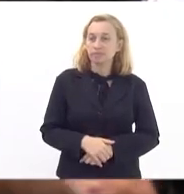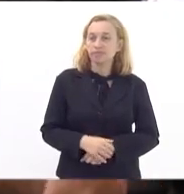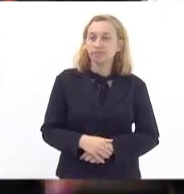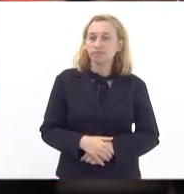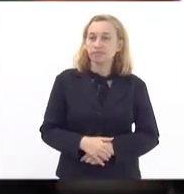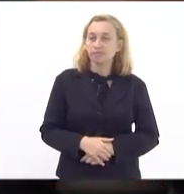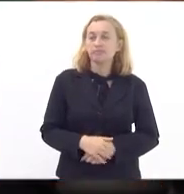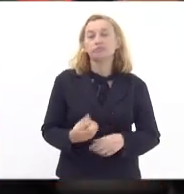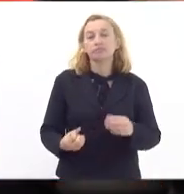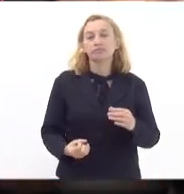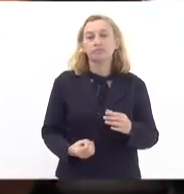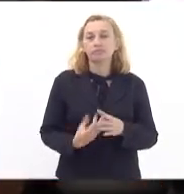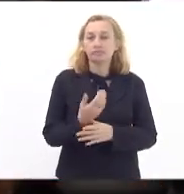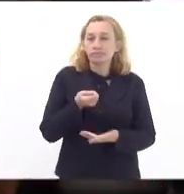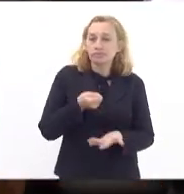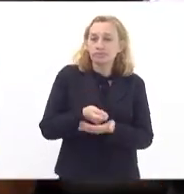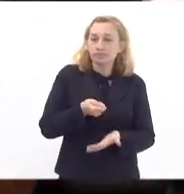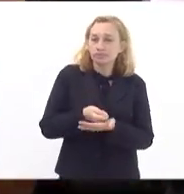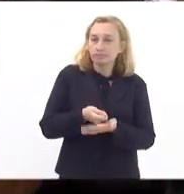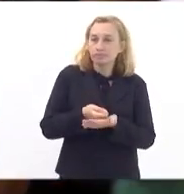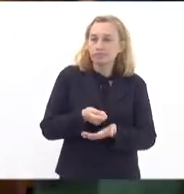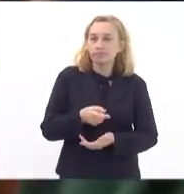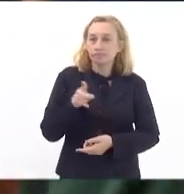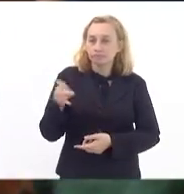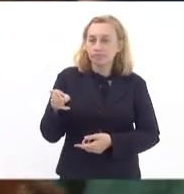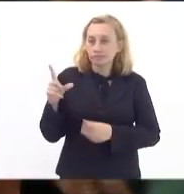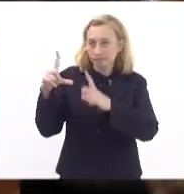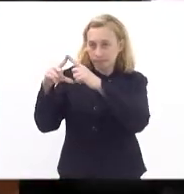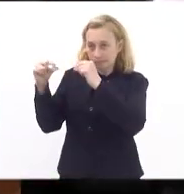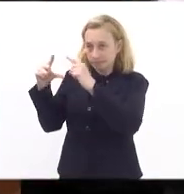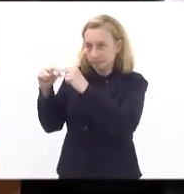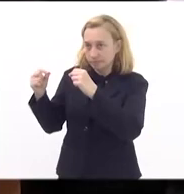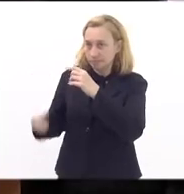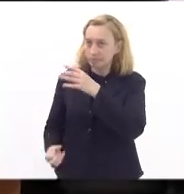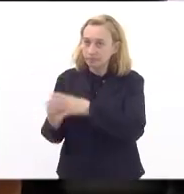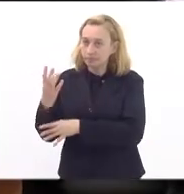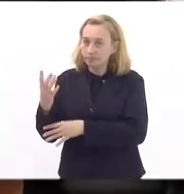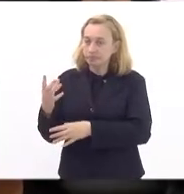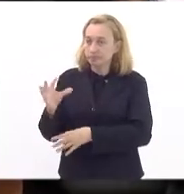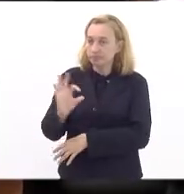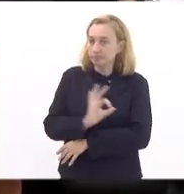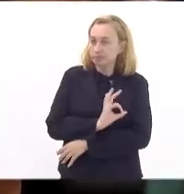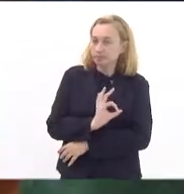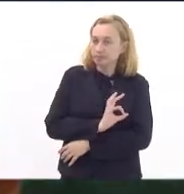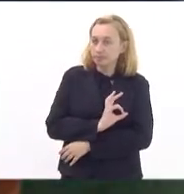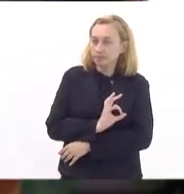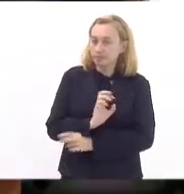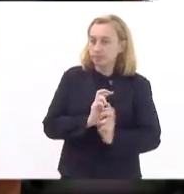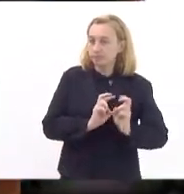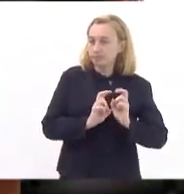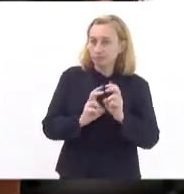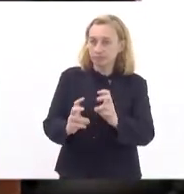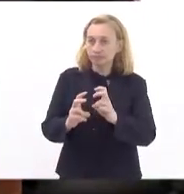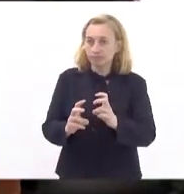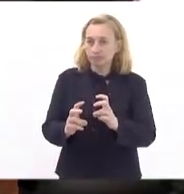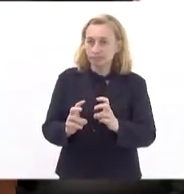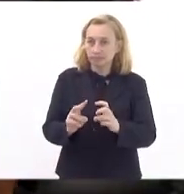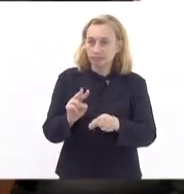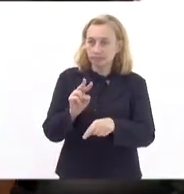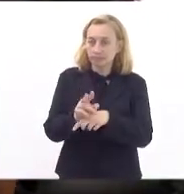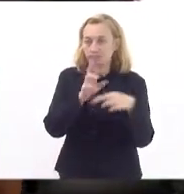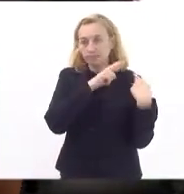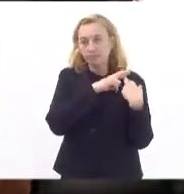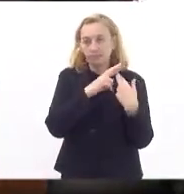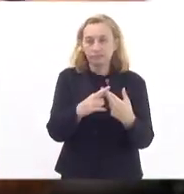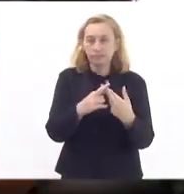criado né e forçar a barra lá em Brasília para criar uma Polícia Ferroviária que fique aí na